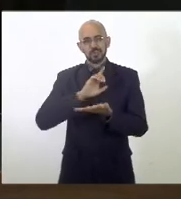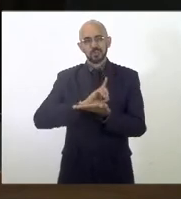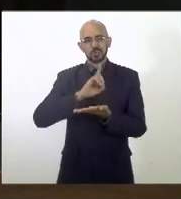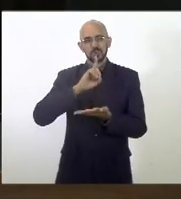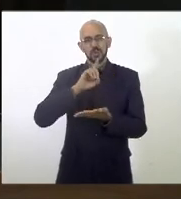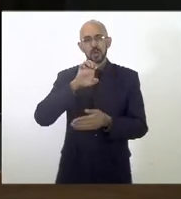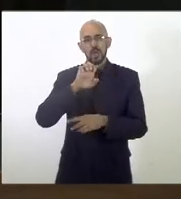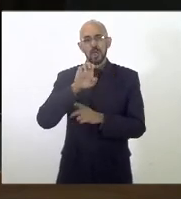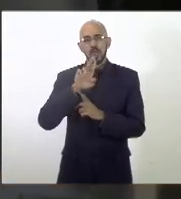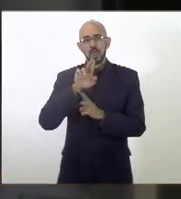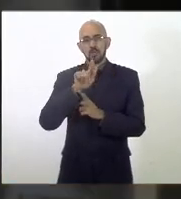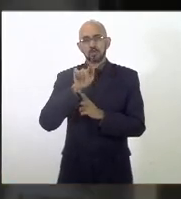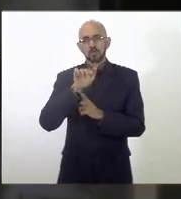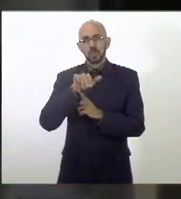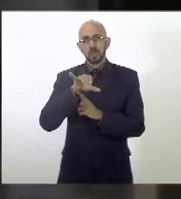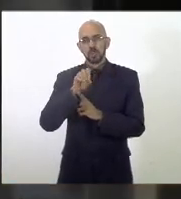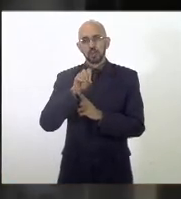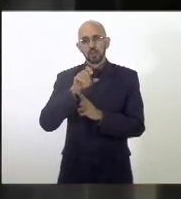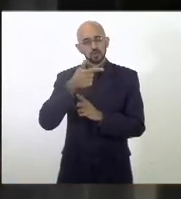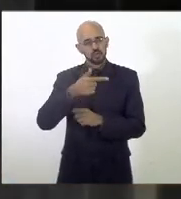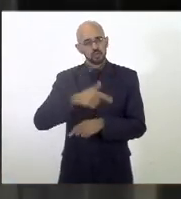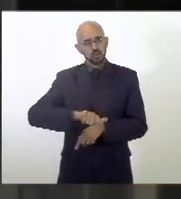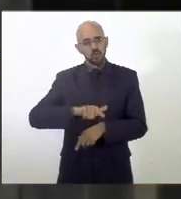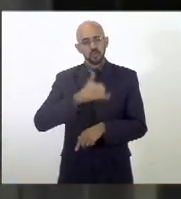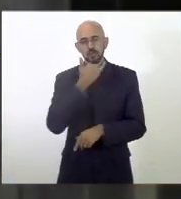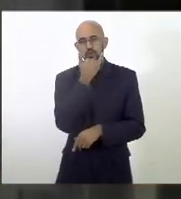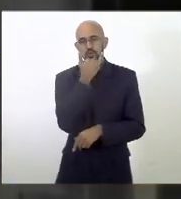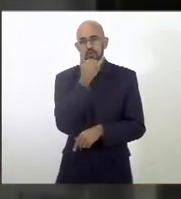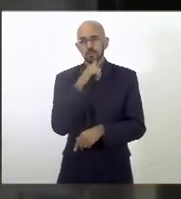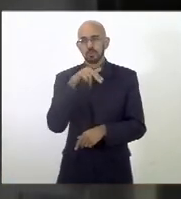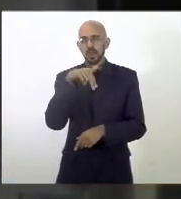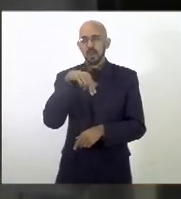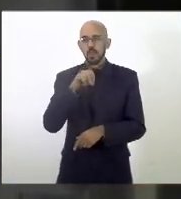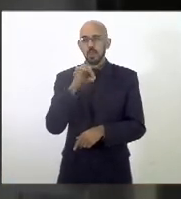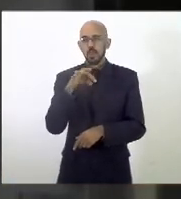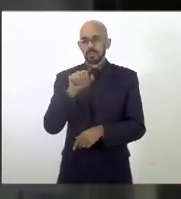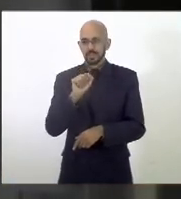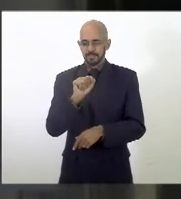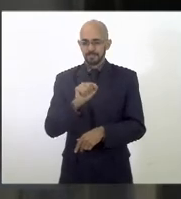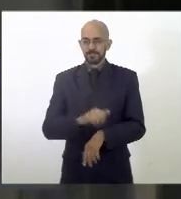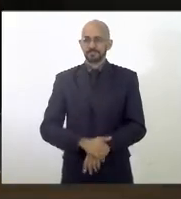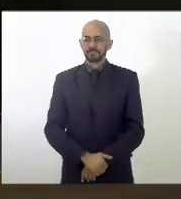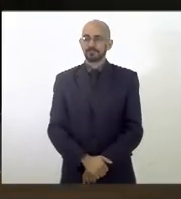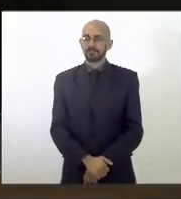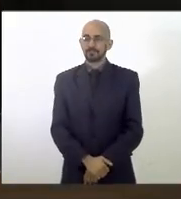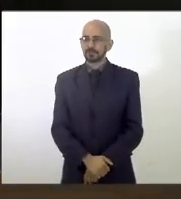vez, desculpa pela nota. Quero aqui